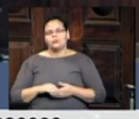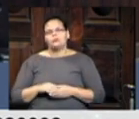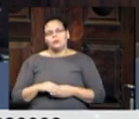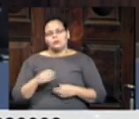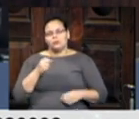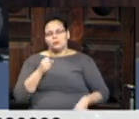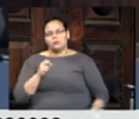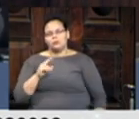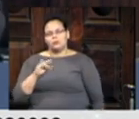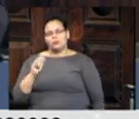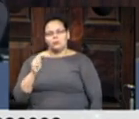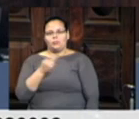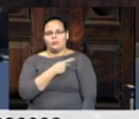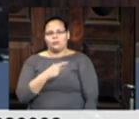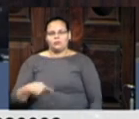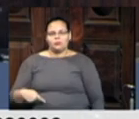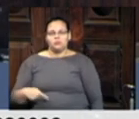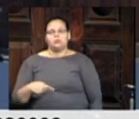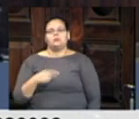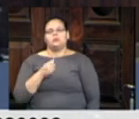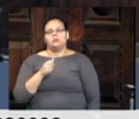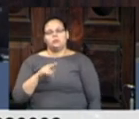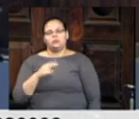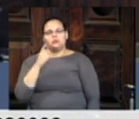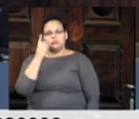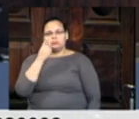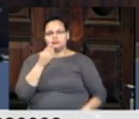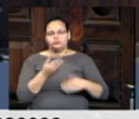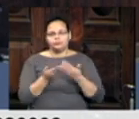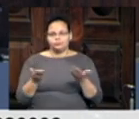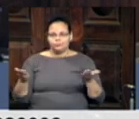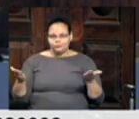Senhora Presidente, senhoras e senhores deputados,